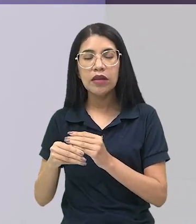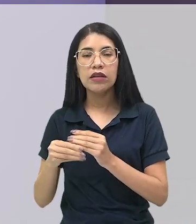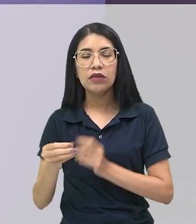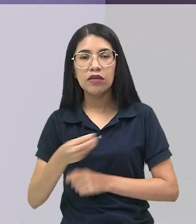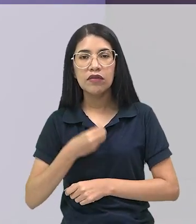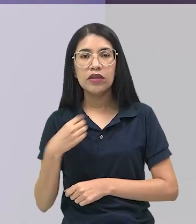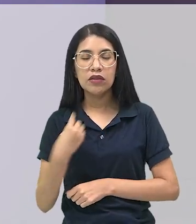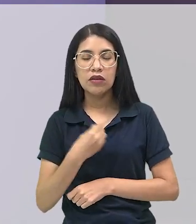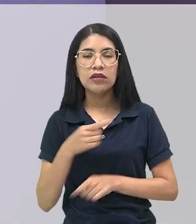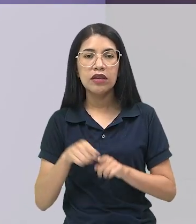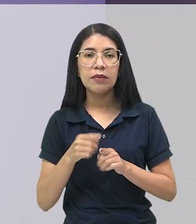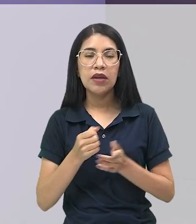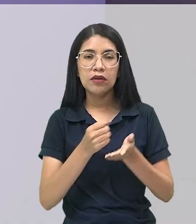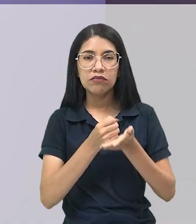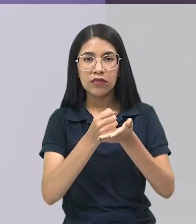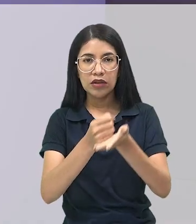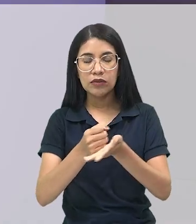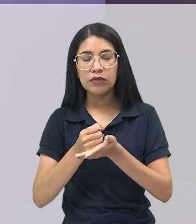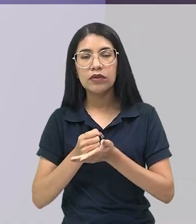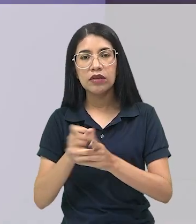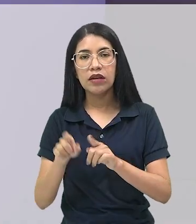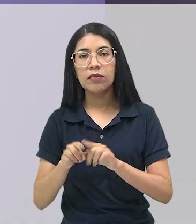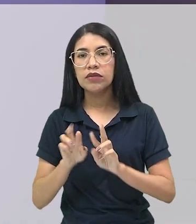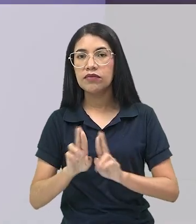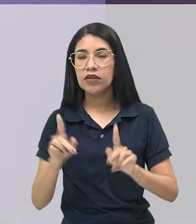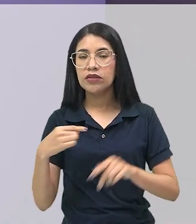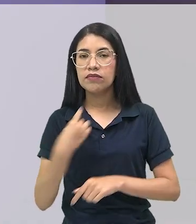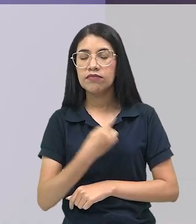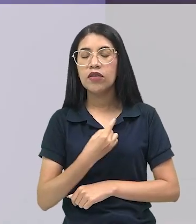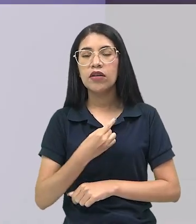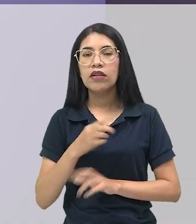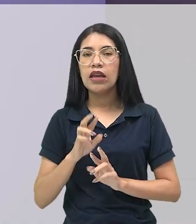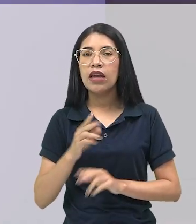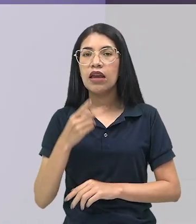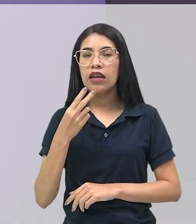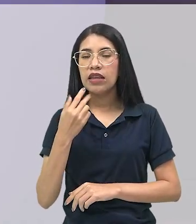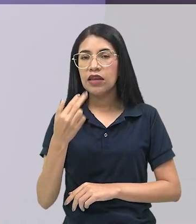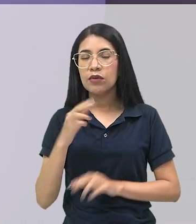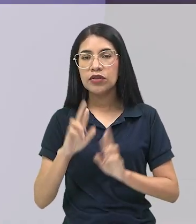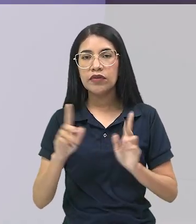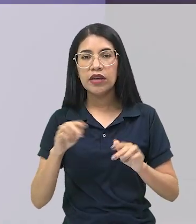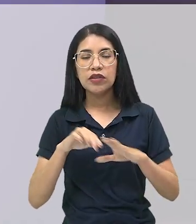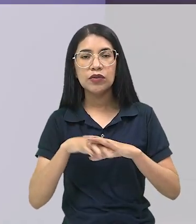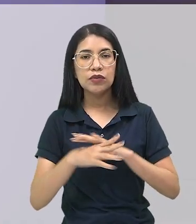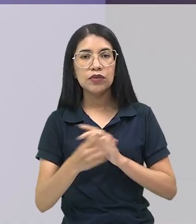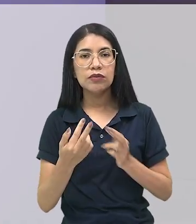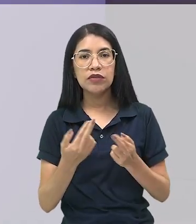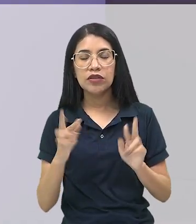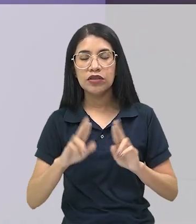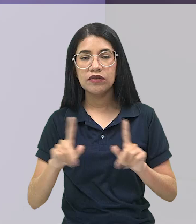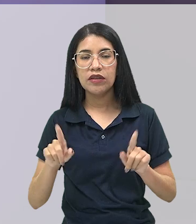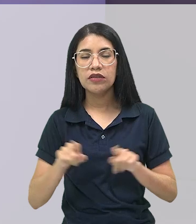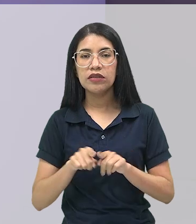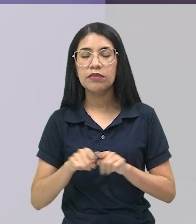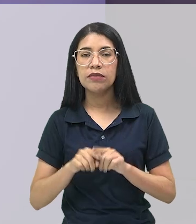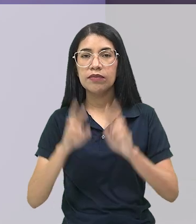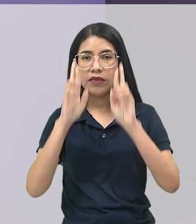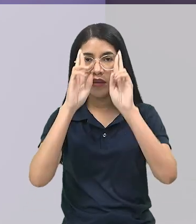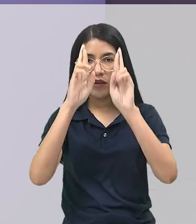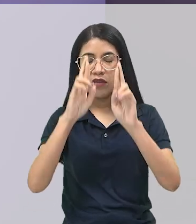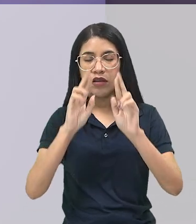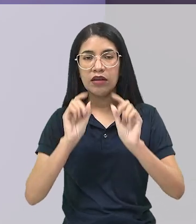aquela pessoa diferente de nós, que fala diferente, que tem costumes diferentes. A